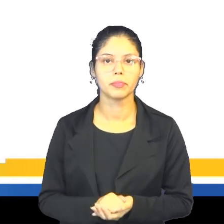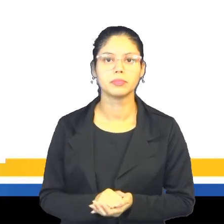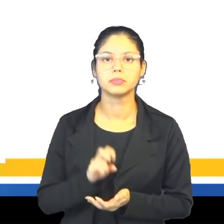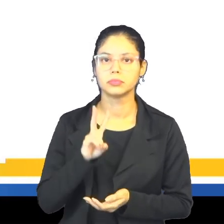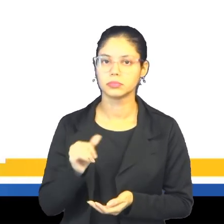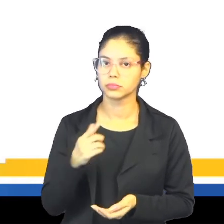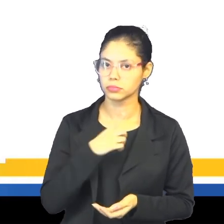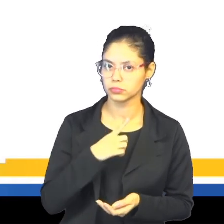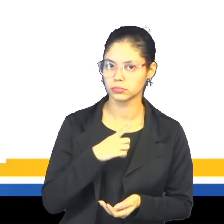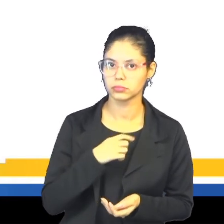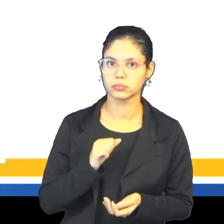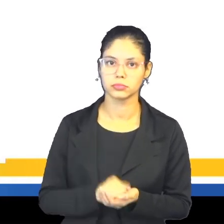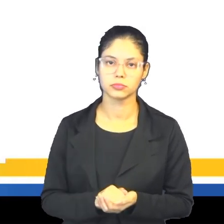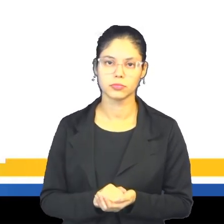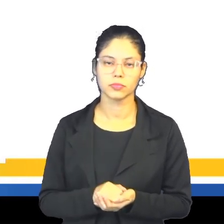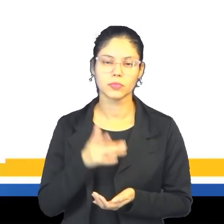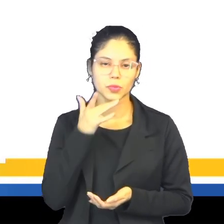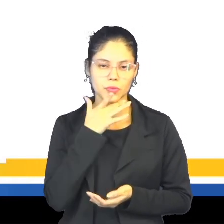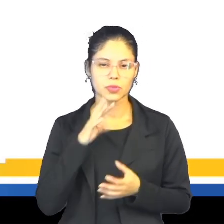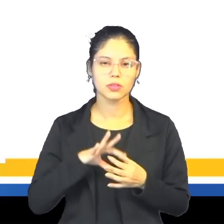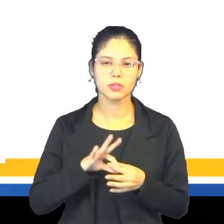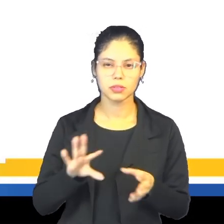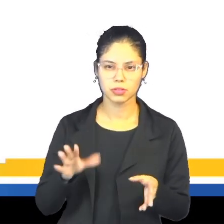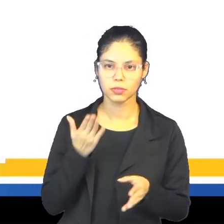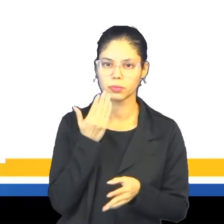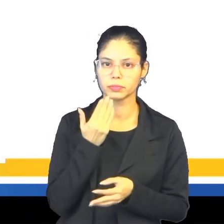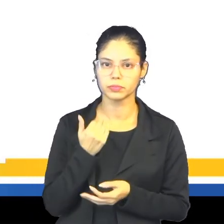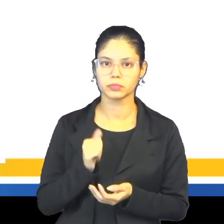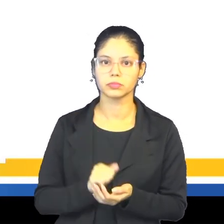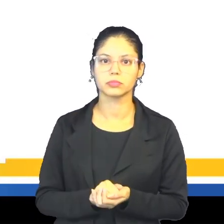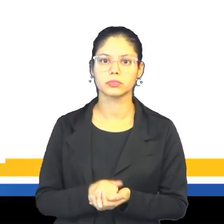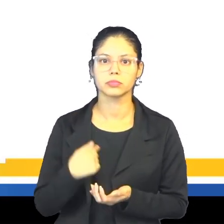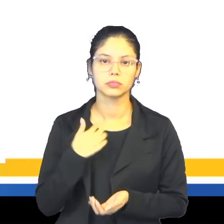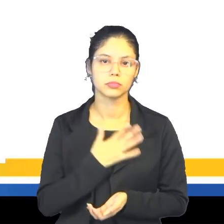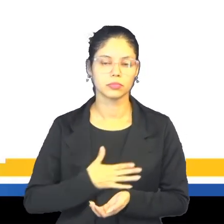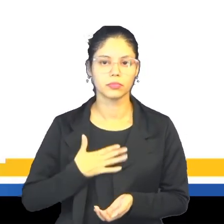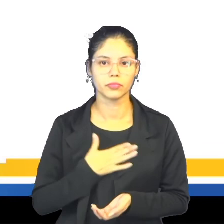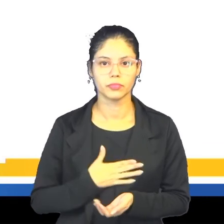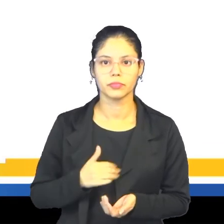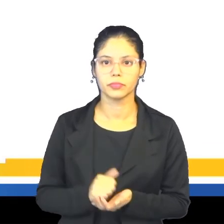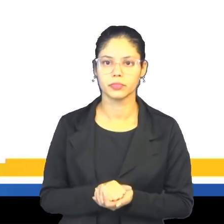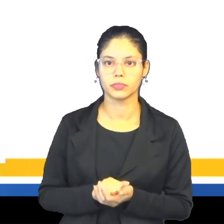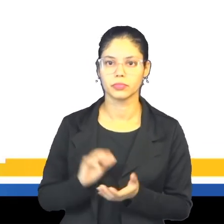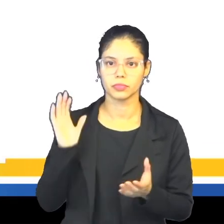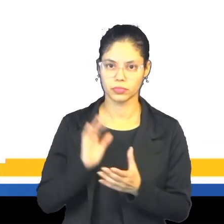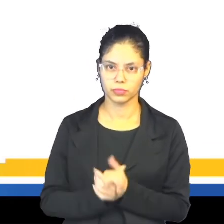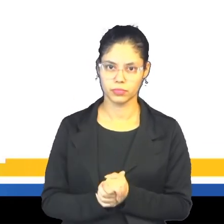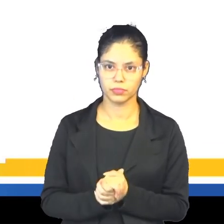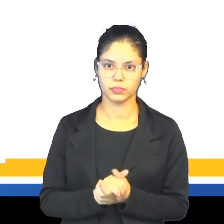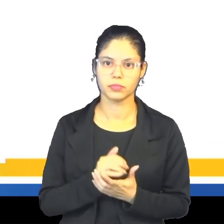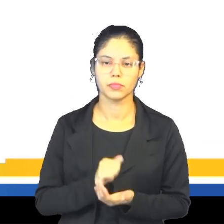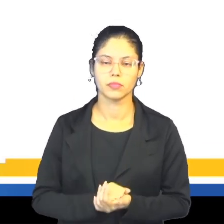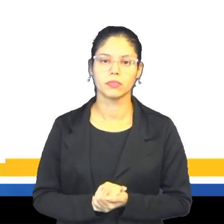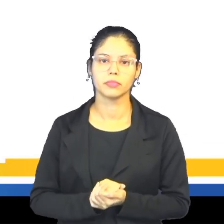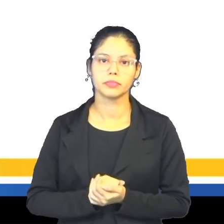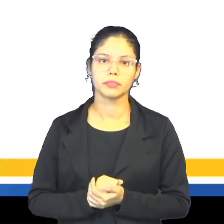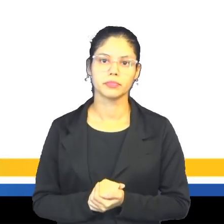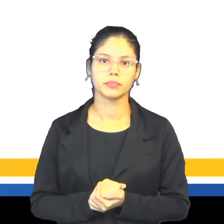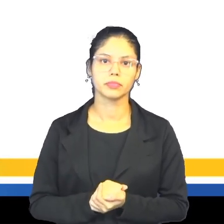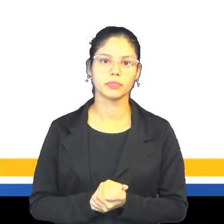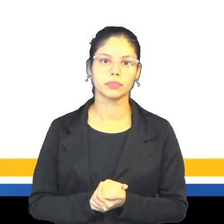vai haver, né, degustação livre, é o que mais eu gosto, né, do casamento.